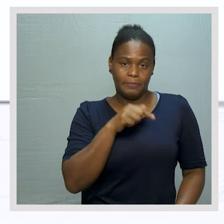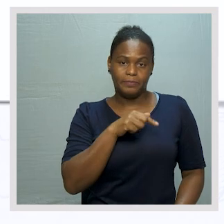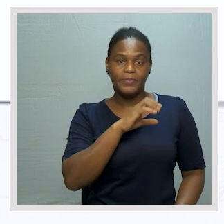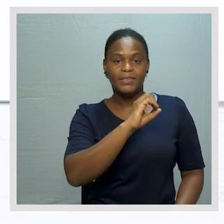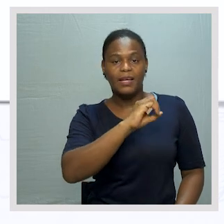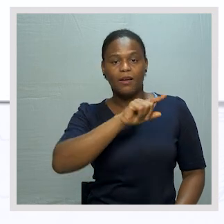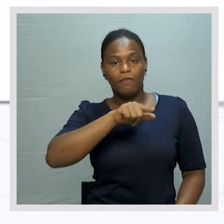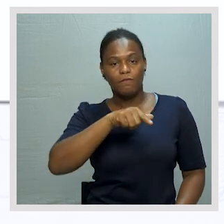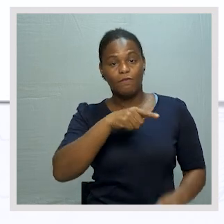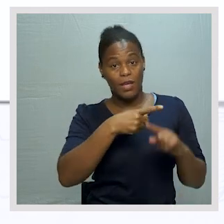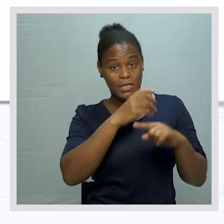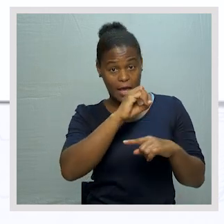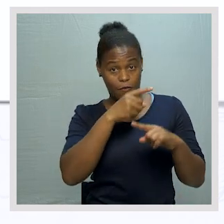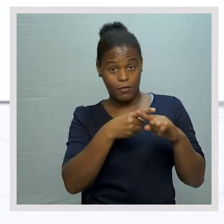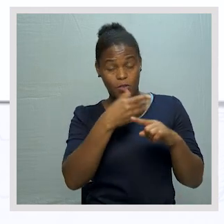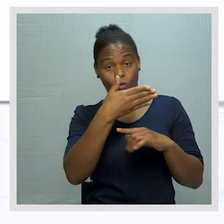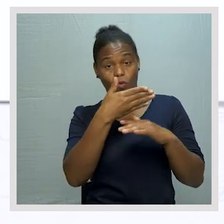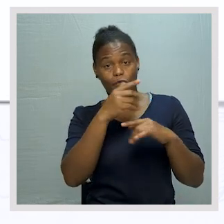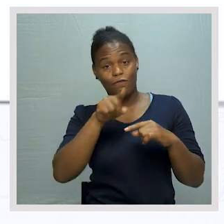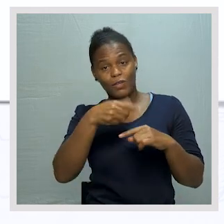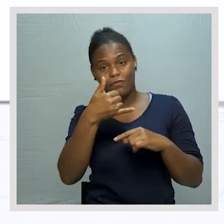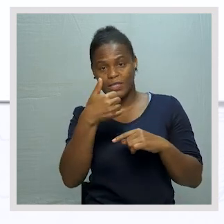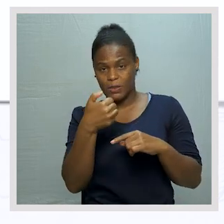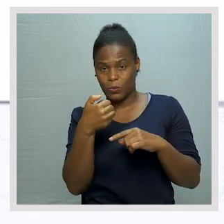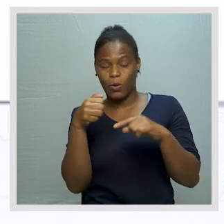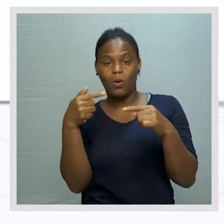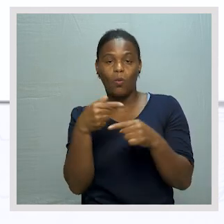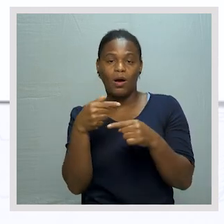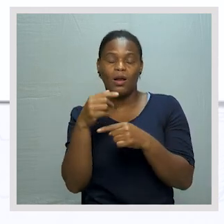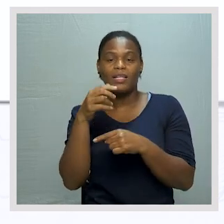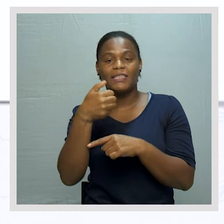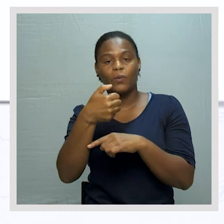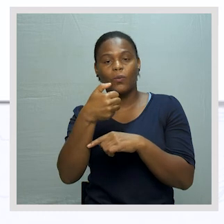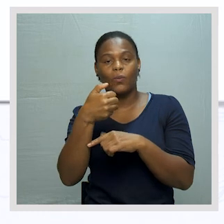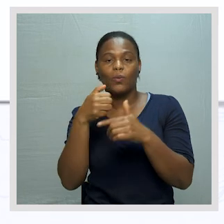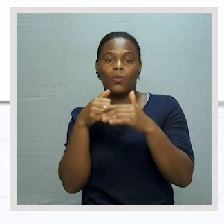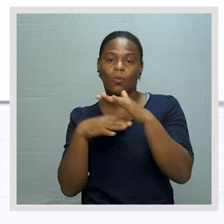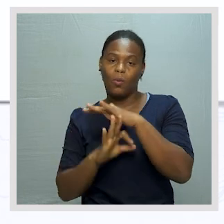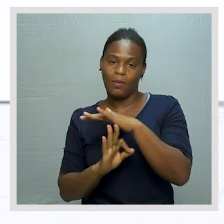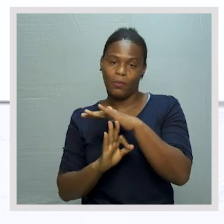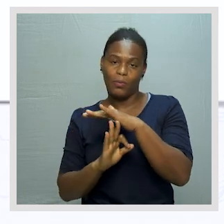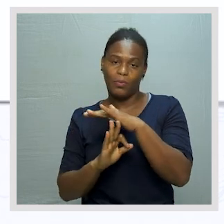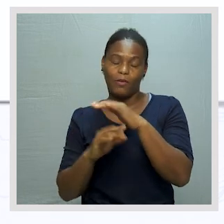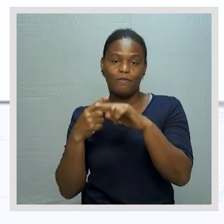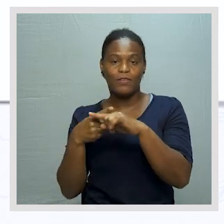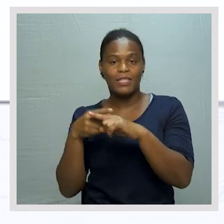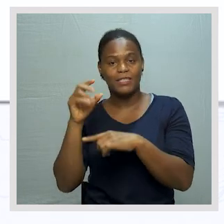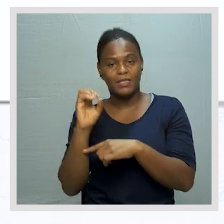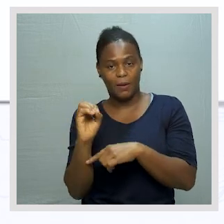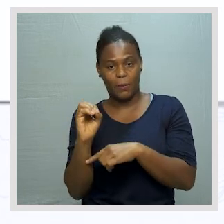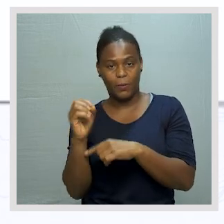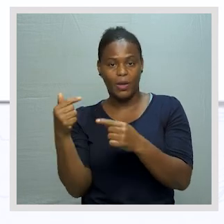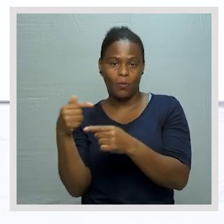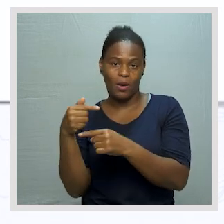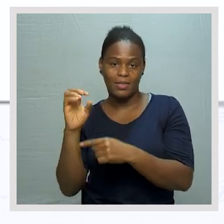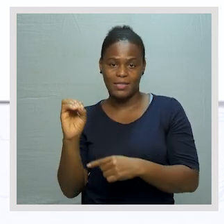D, 0 vezes 1,25 igual a 5/4 vezes